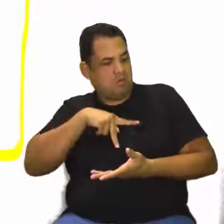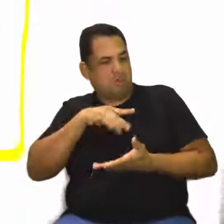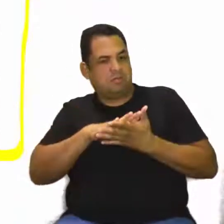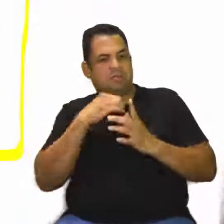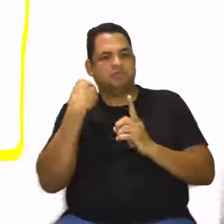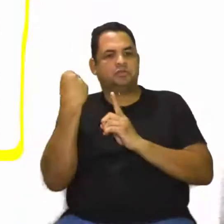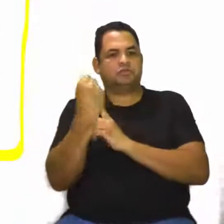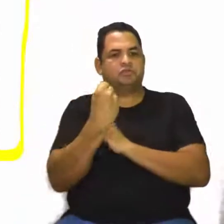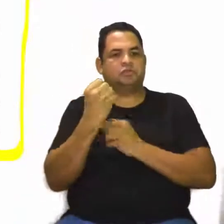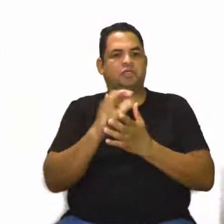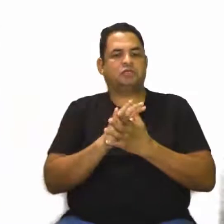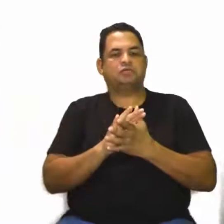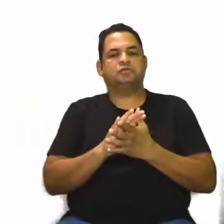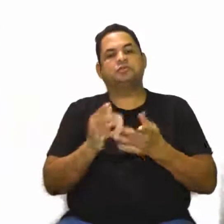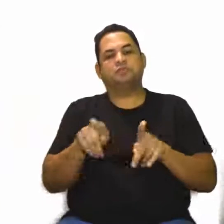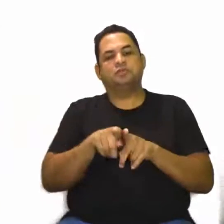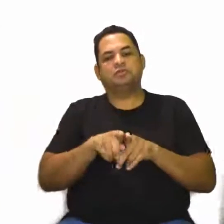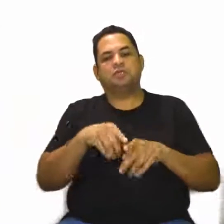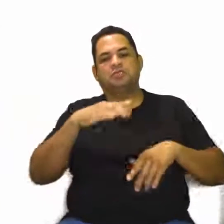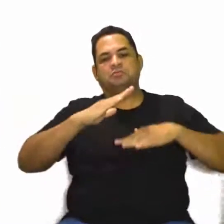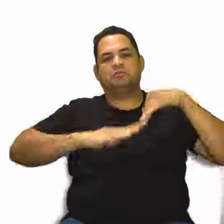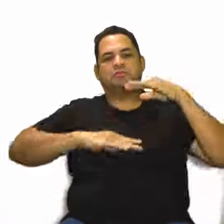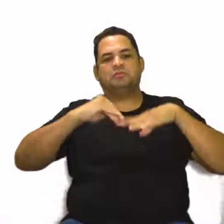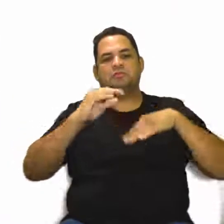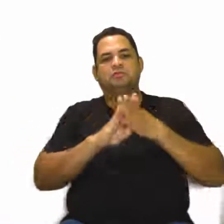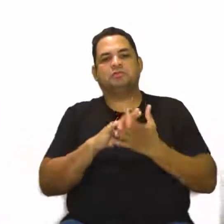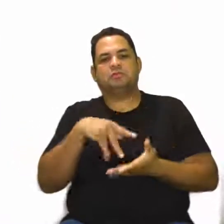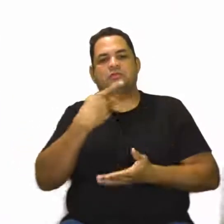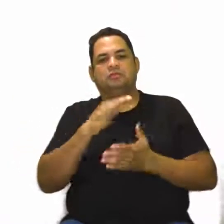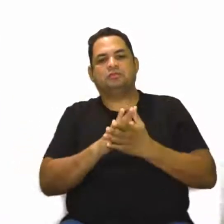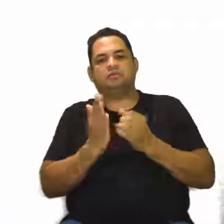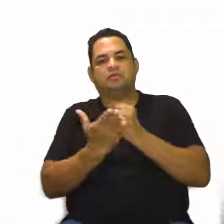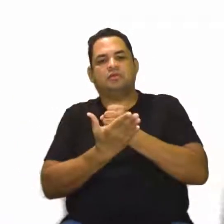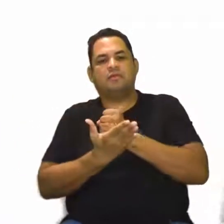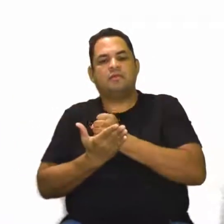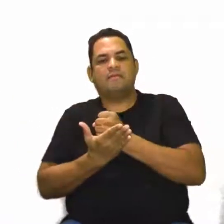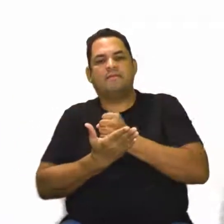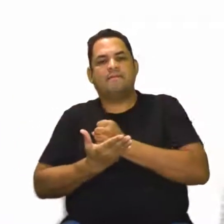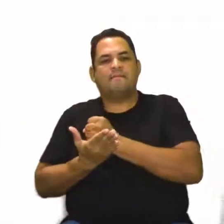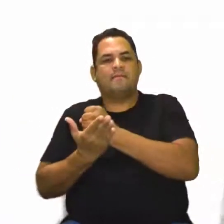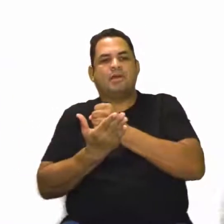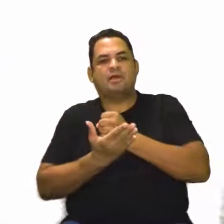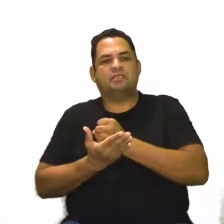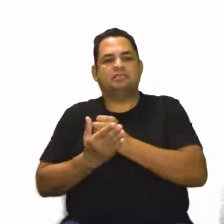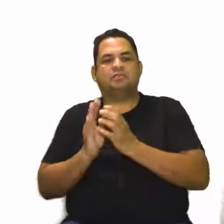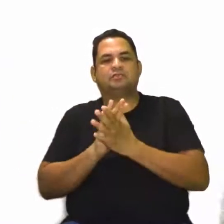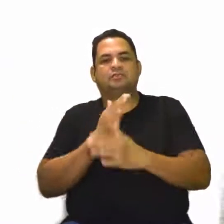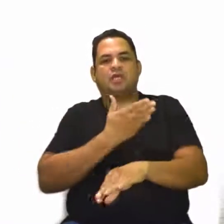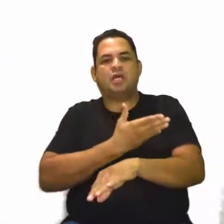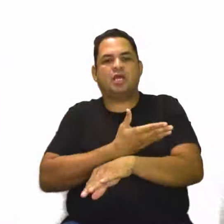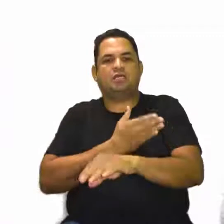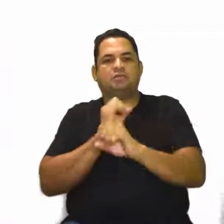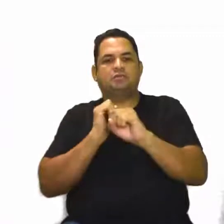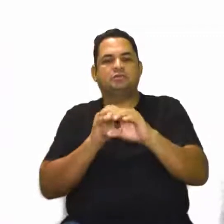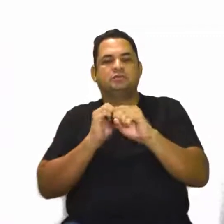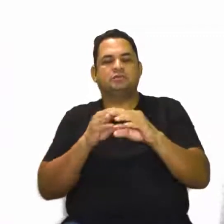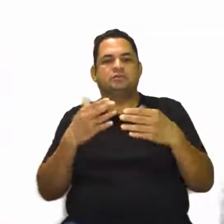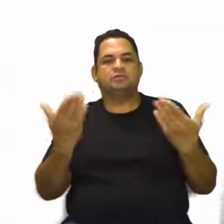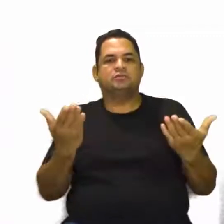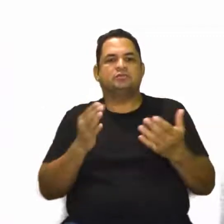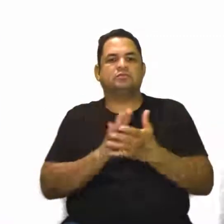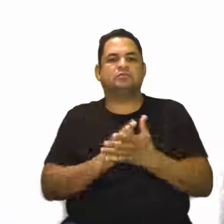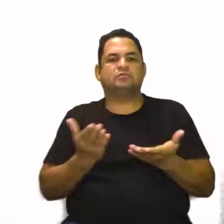social ou profissional. Falamos também dos pilares da educação, não foi, professora Iris? Sim, os 4 pilares